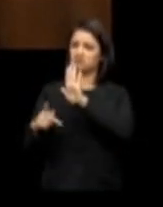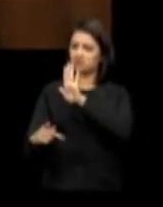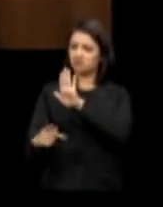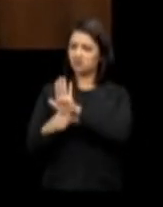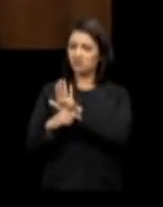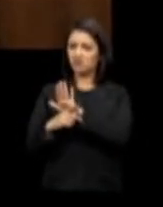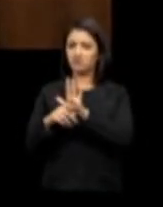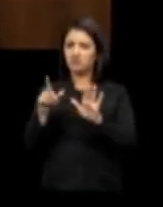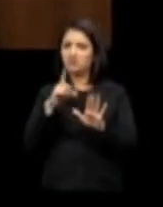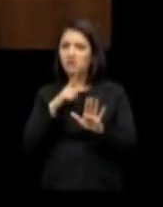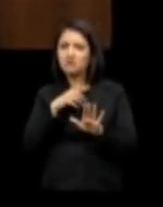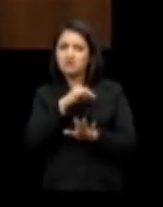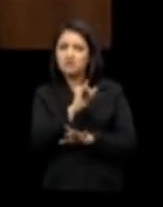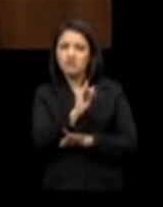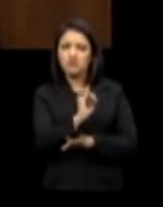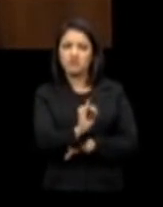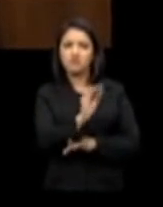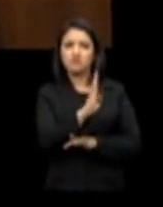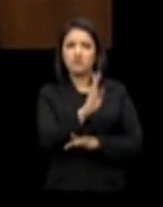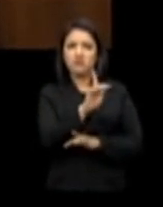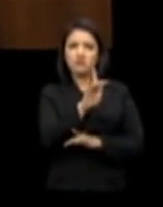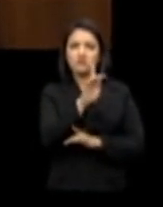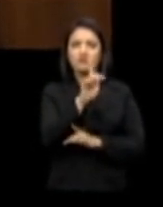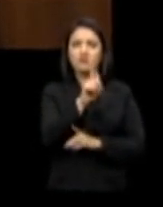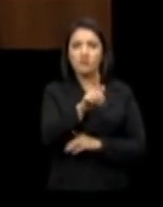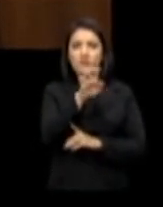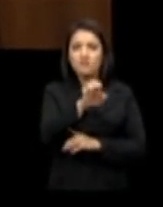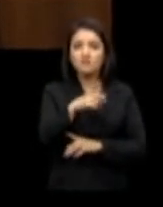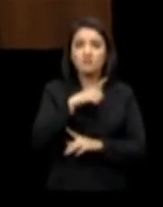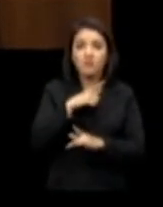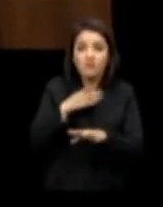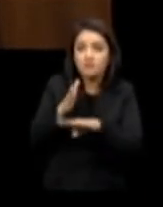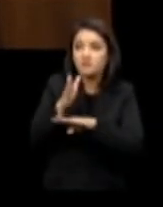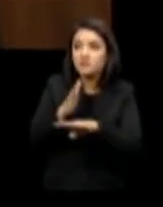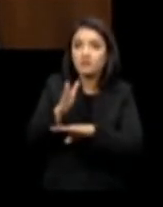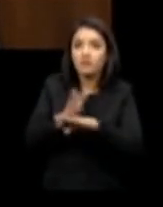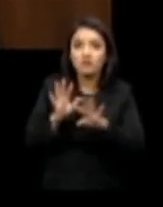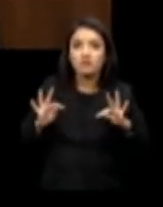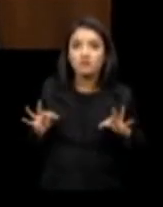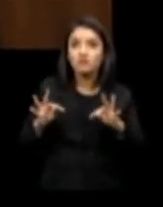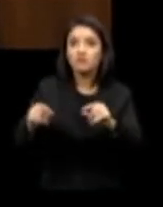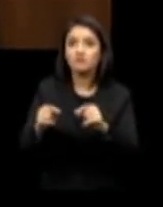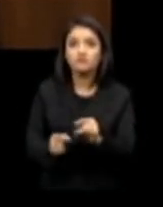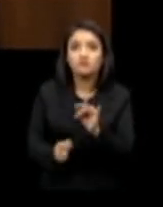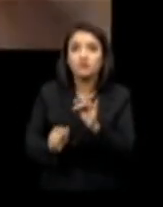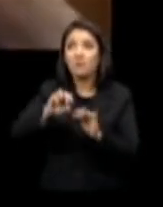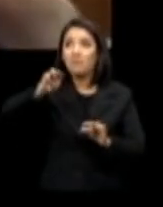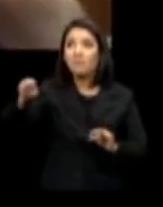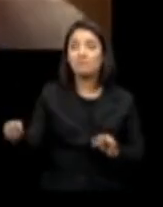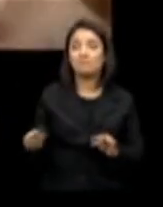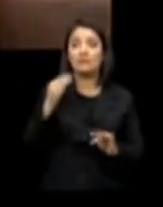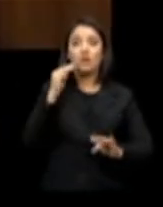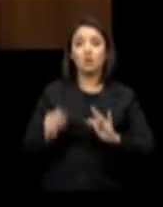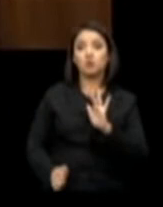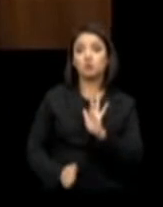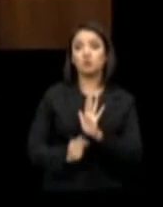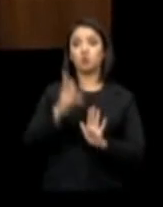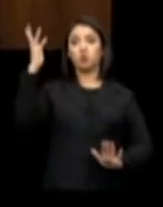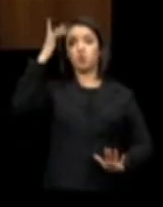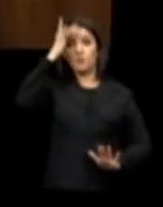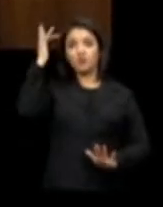954 para que o IBGE tenha acesso indiscriminado e irrestrito aos dados de milhões de usuários